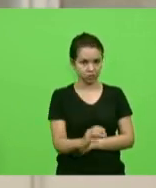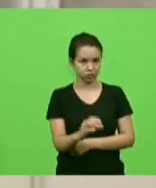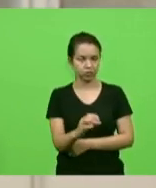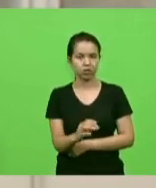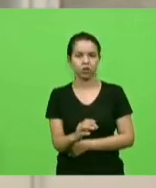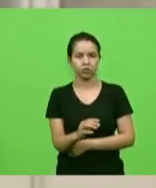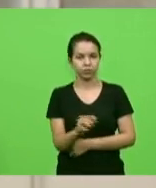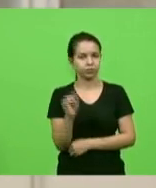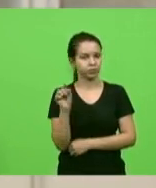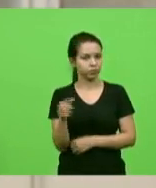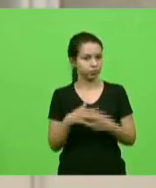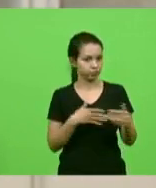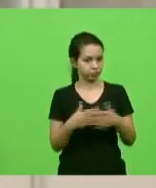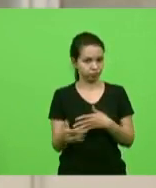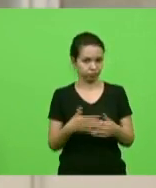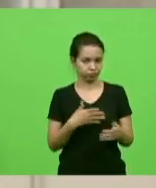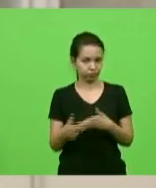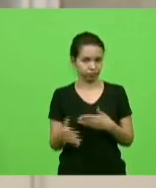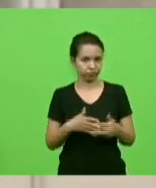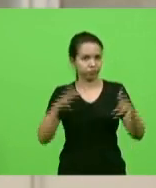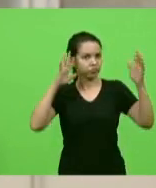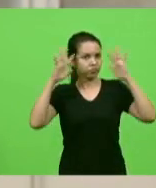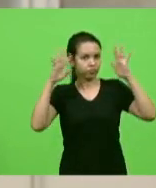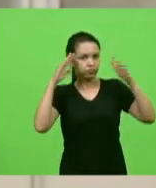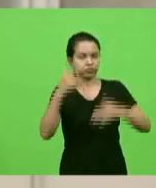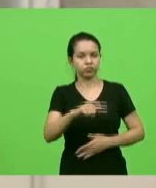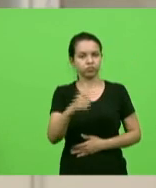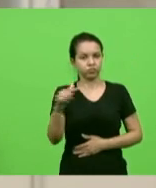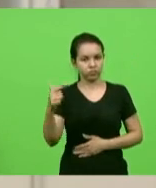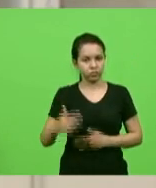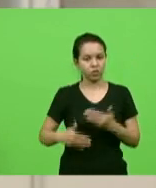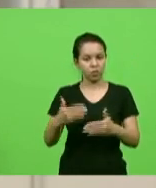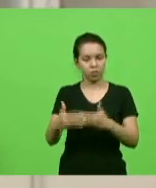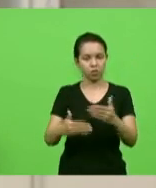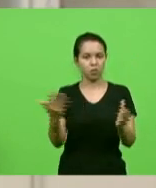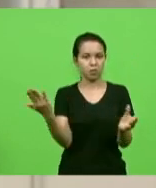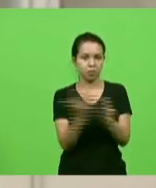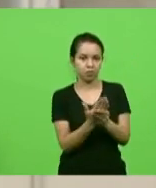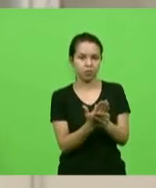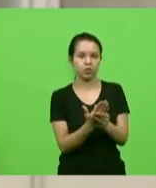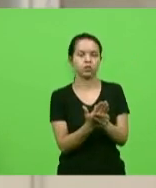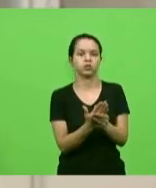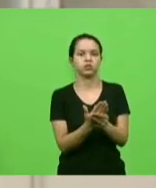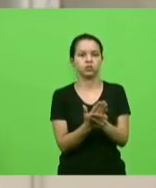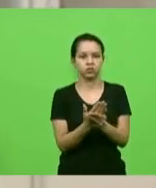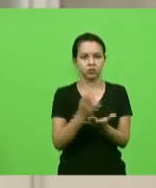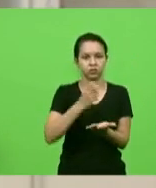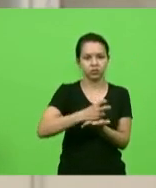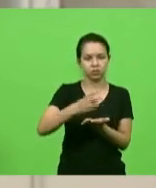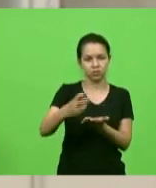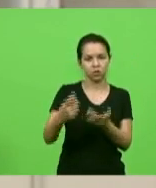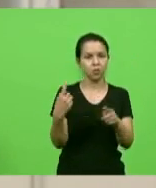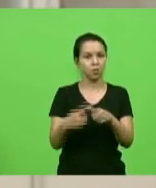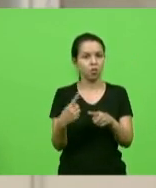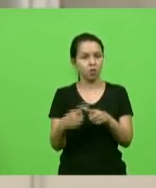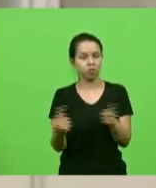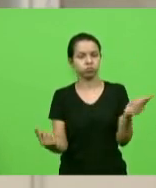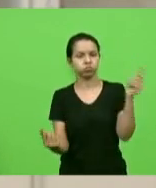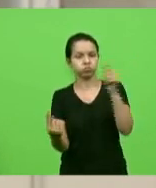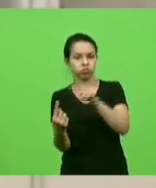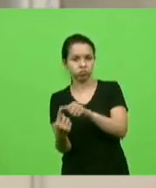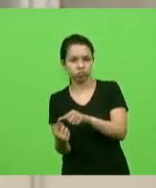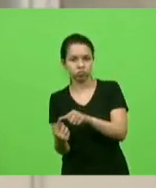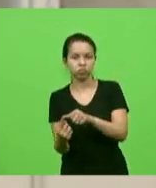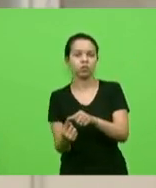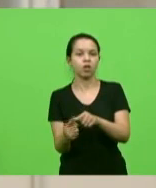não gera qualquer reflexo no presente processo de impeachment por se referir a modalidade